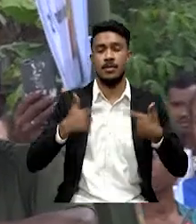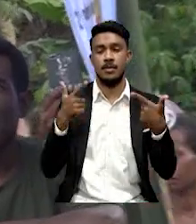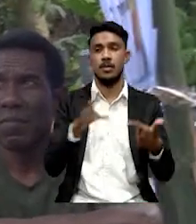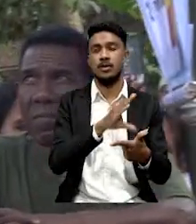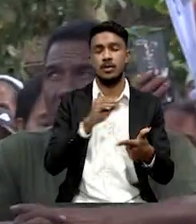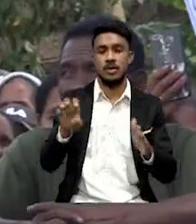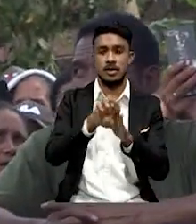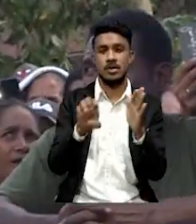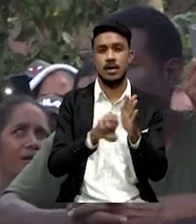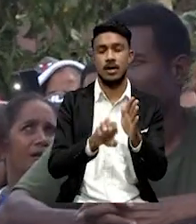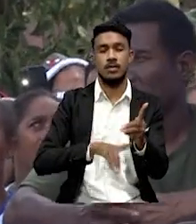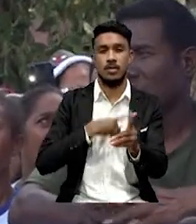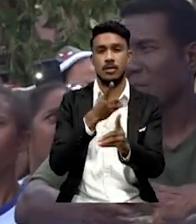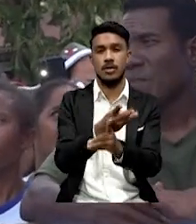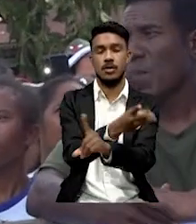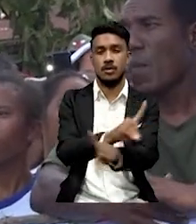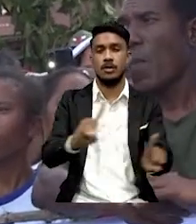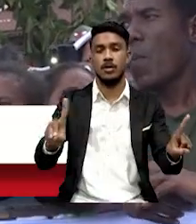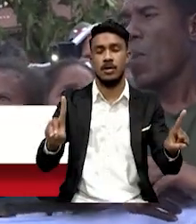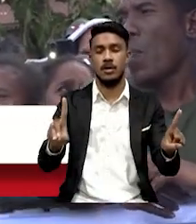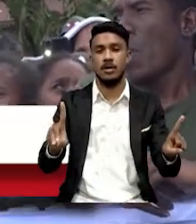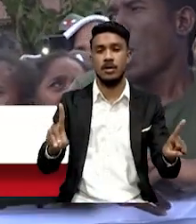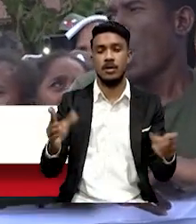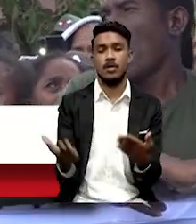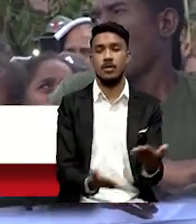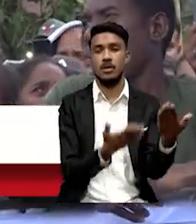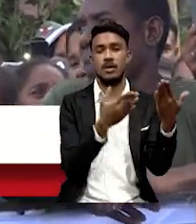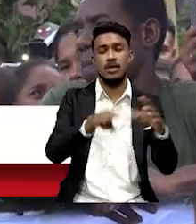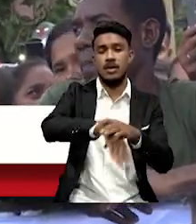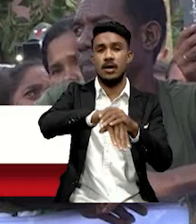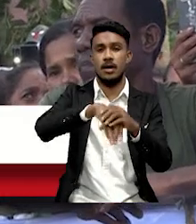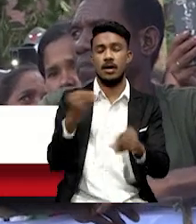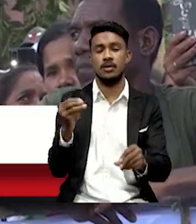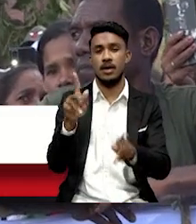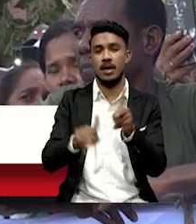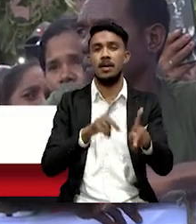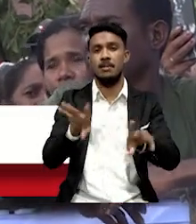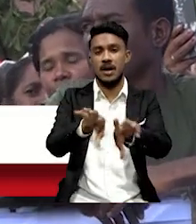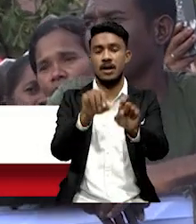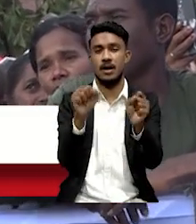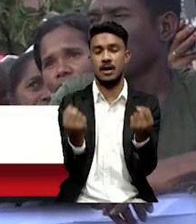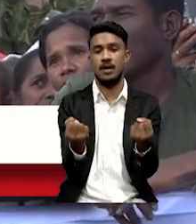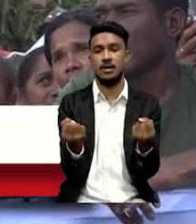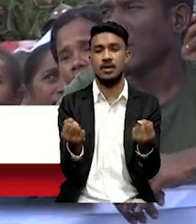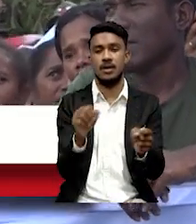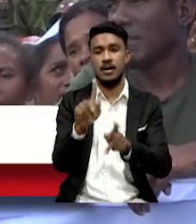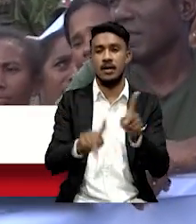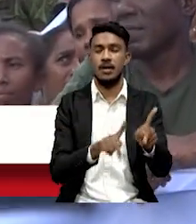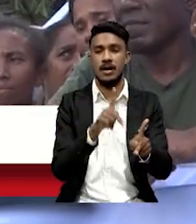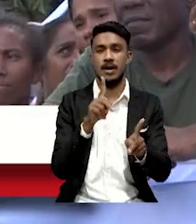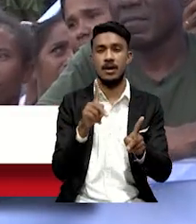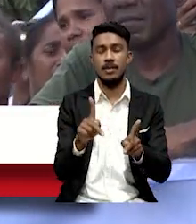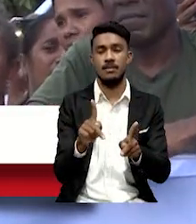de direito democrático né. Rodi duni sai dia ema a ema responsabilidade de